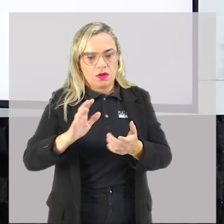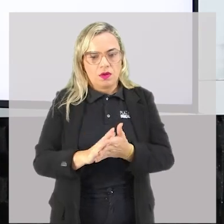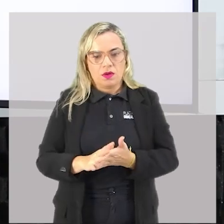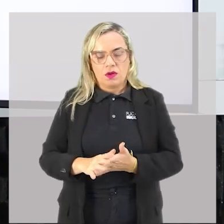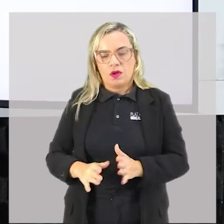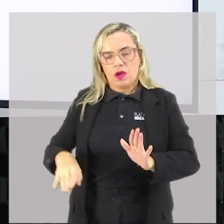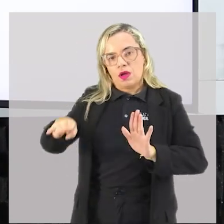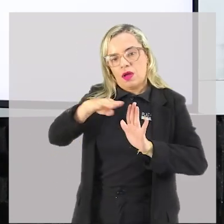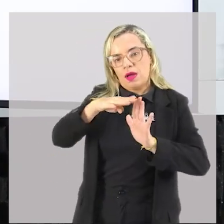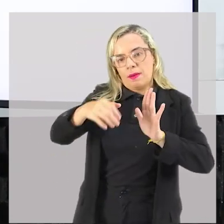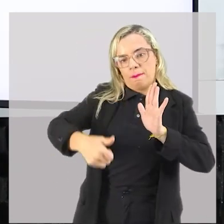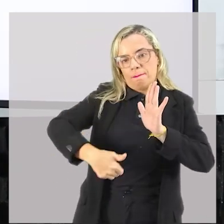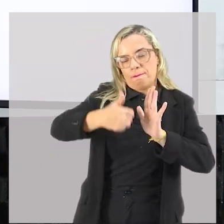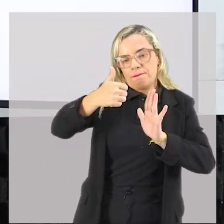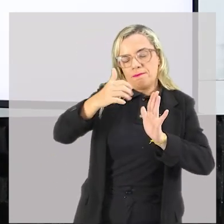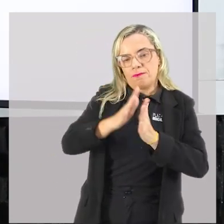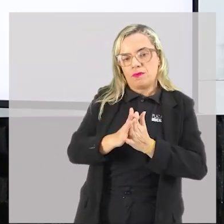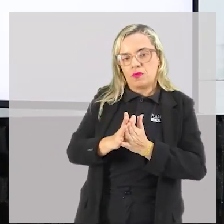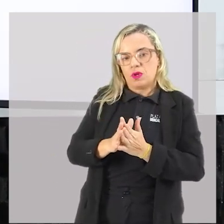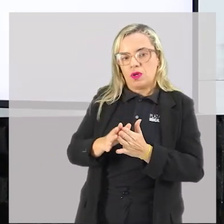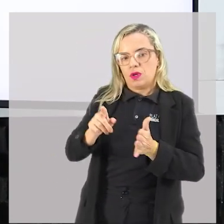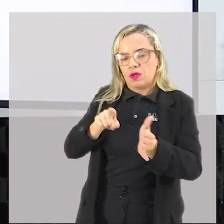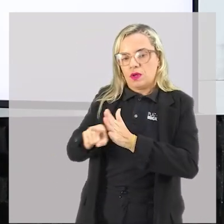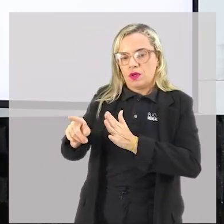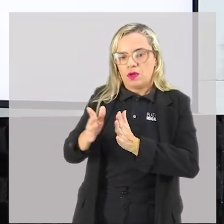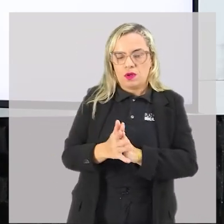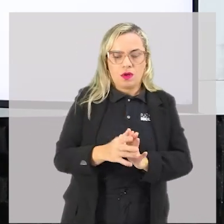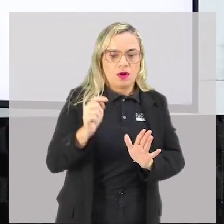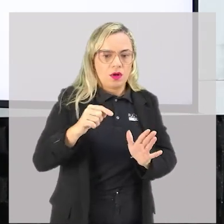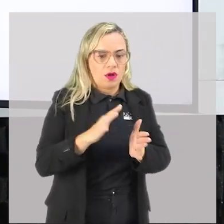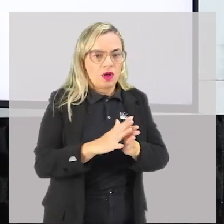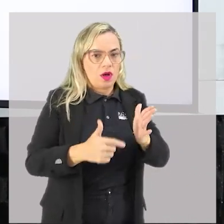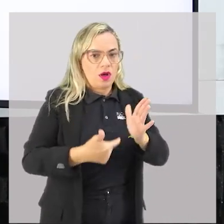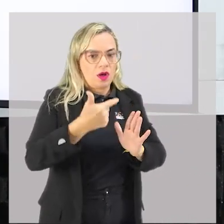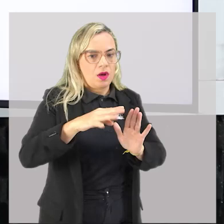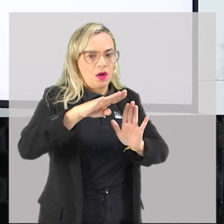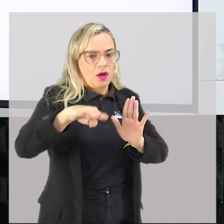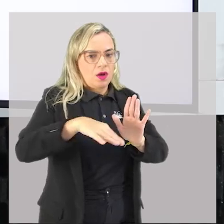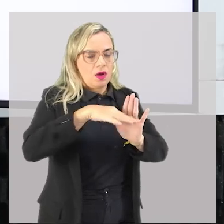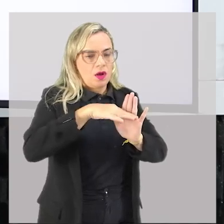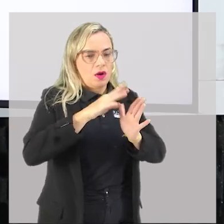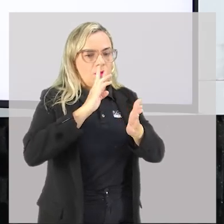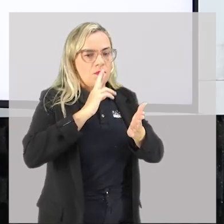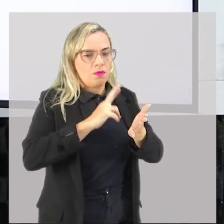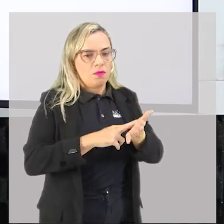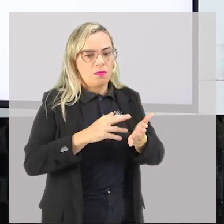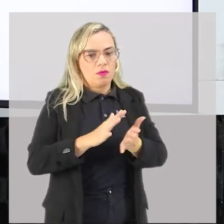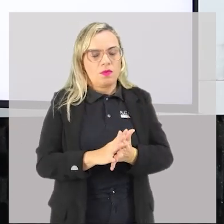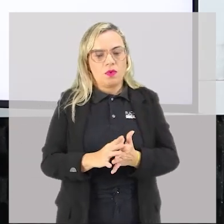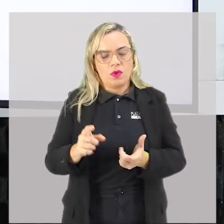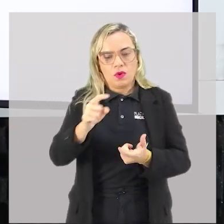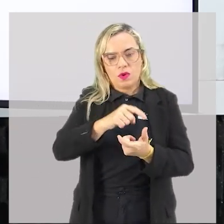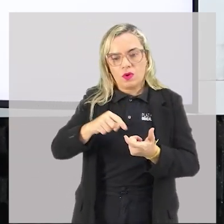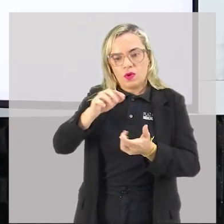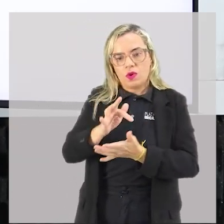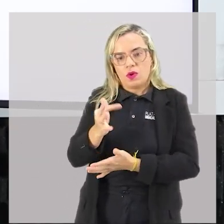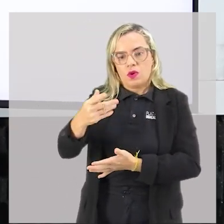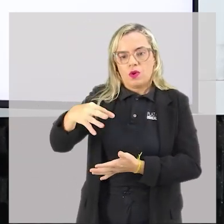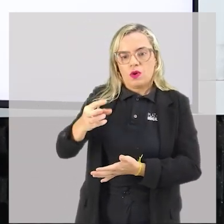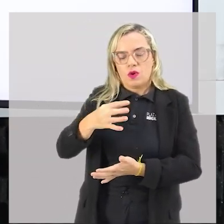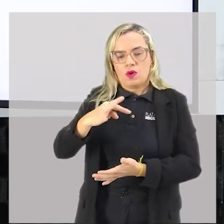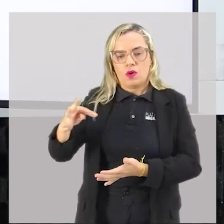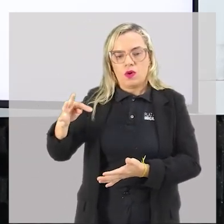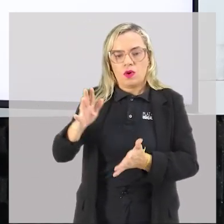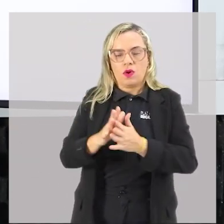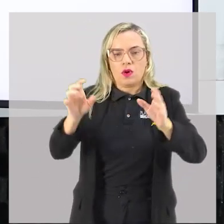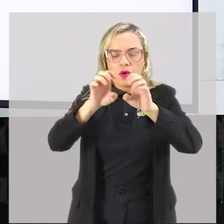ou entrevistadora, o entrevistado ou a entrevistada. Format, que tipo de formato eu uso para